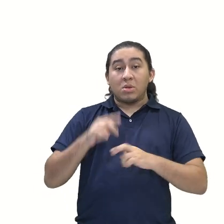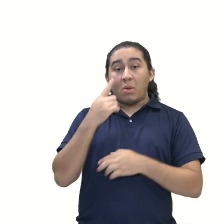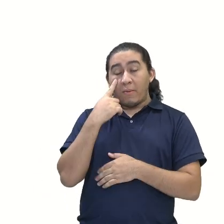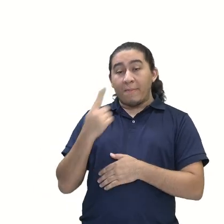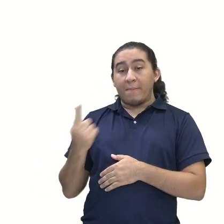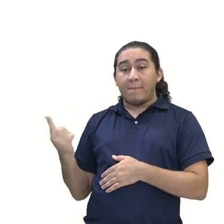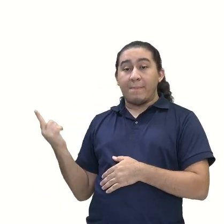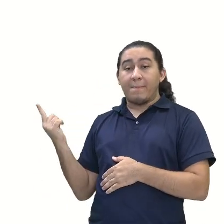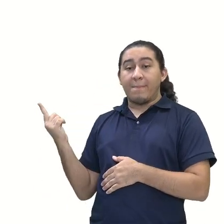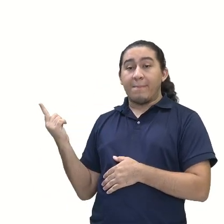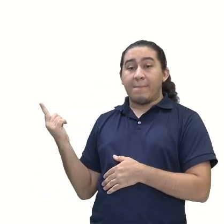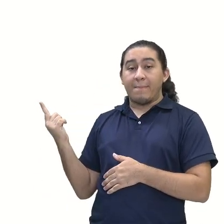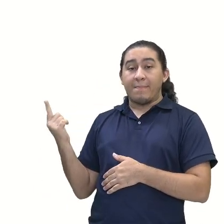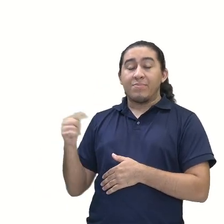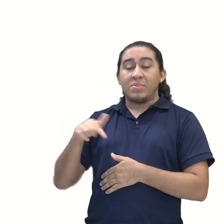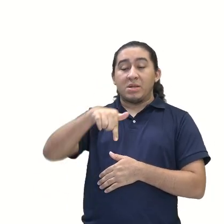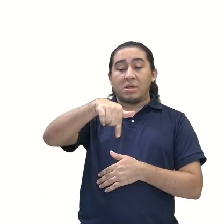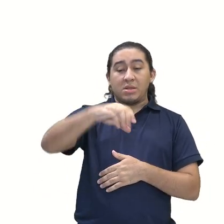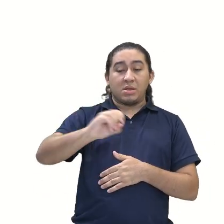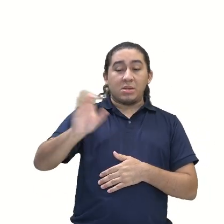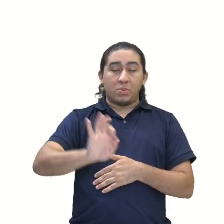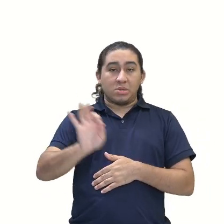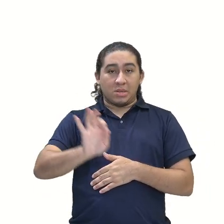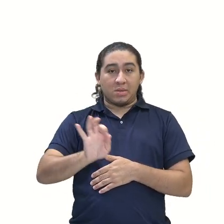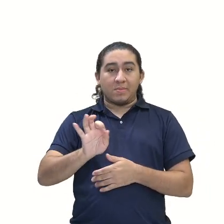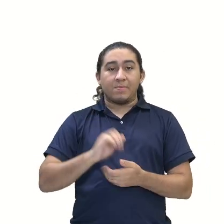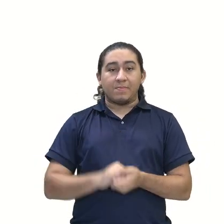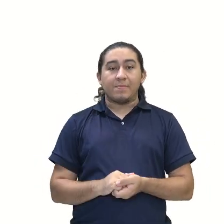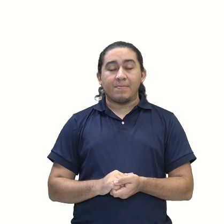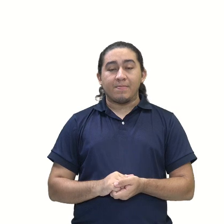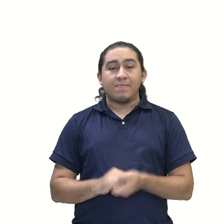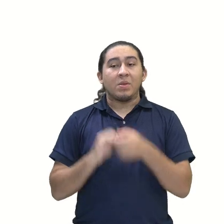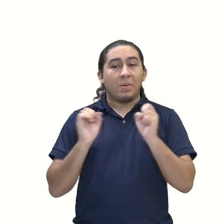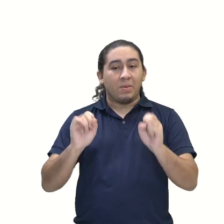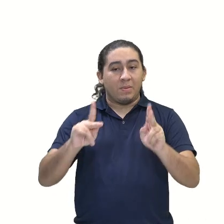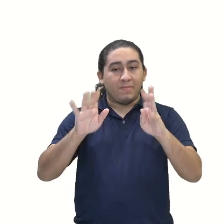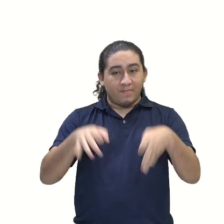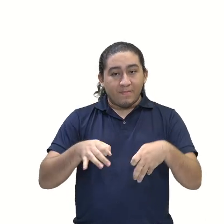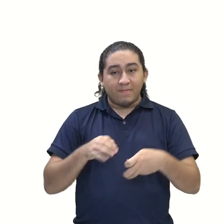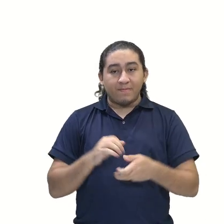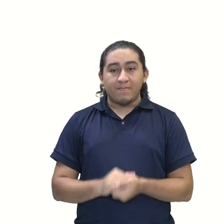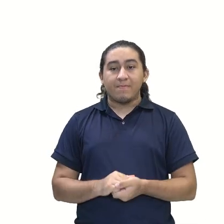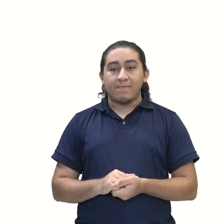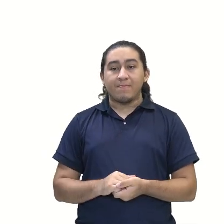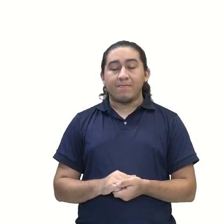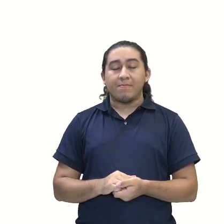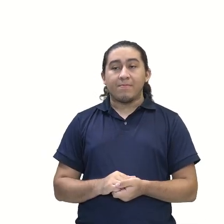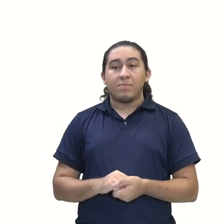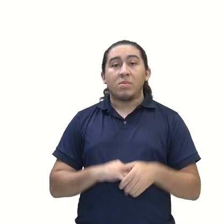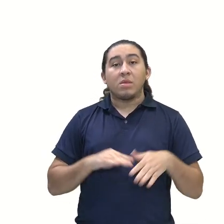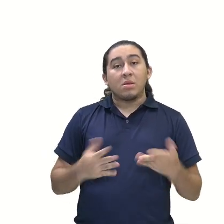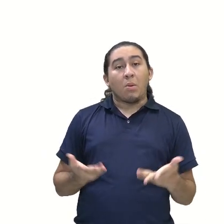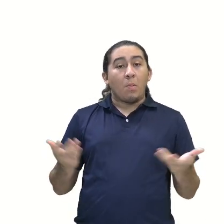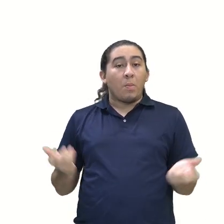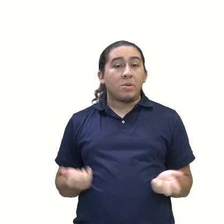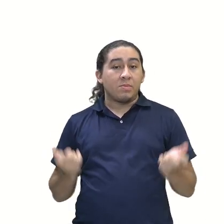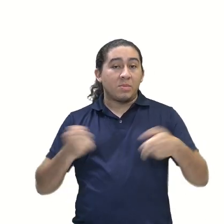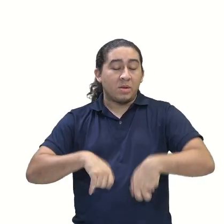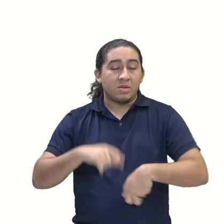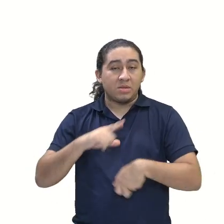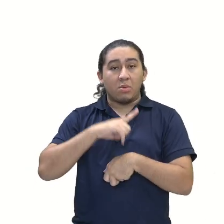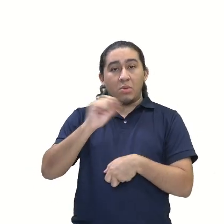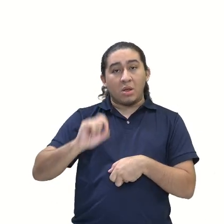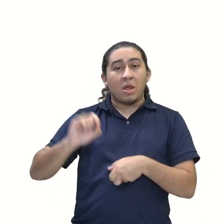a mesma coisa que 70%. Beleza? Então, a probabilidade de ele tirar um